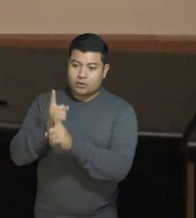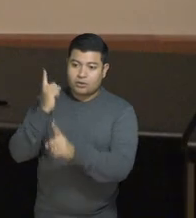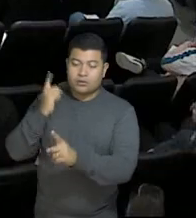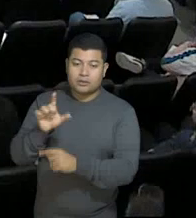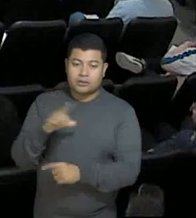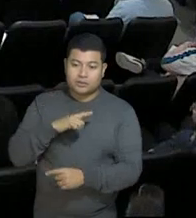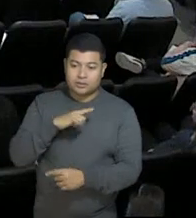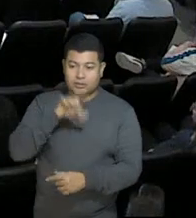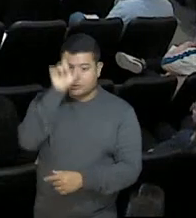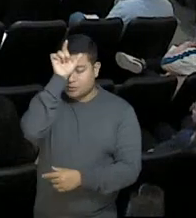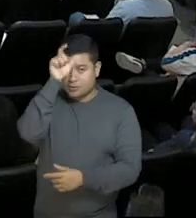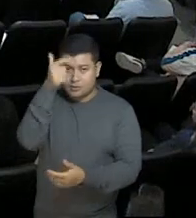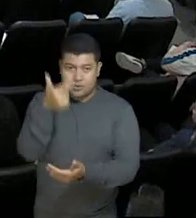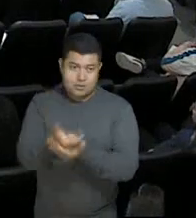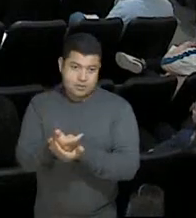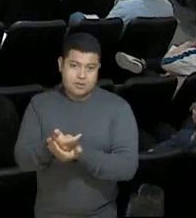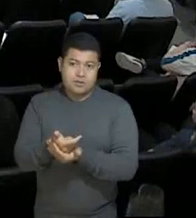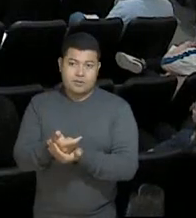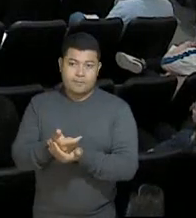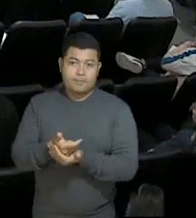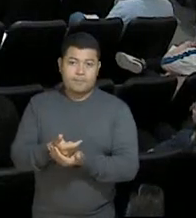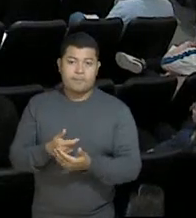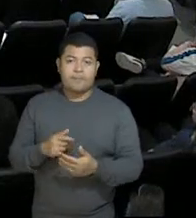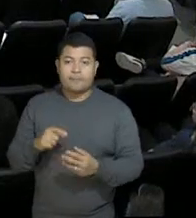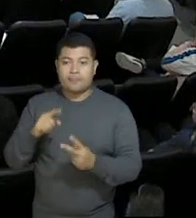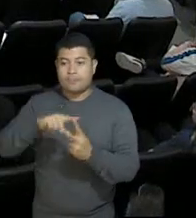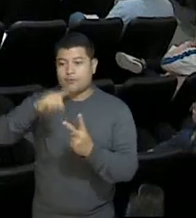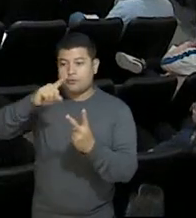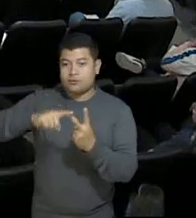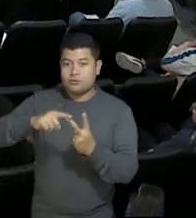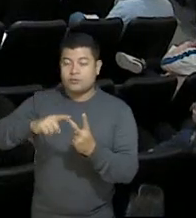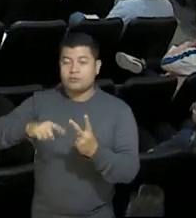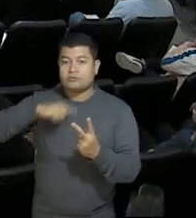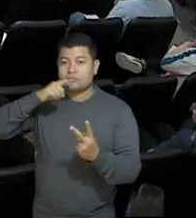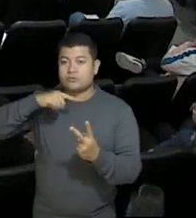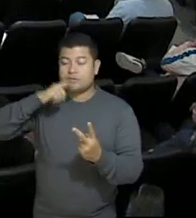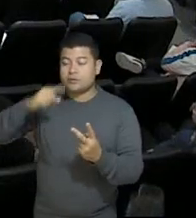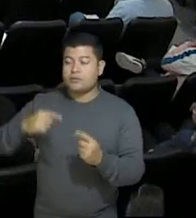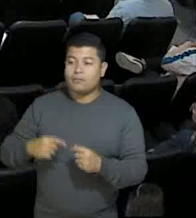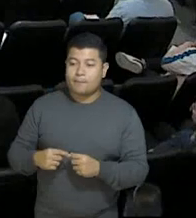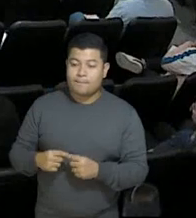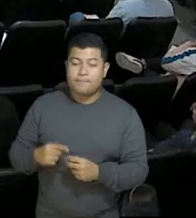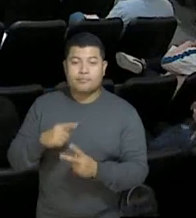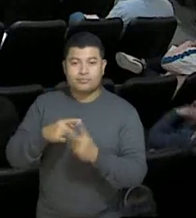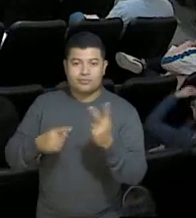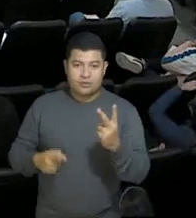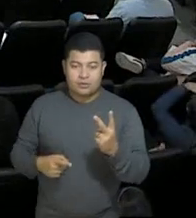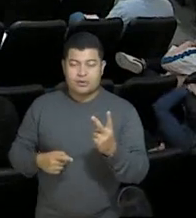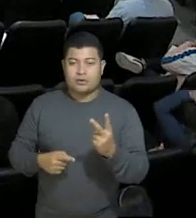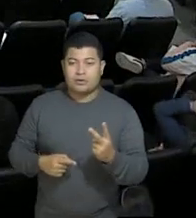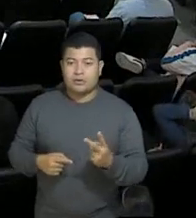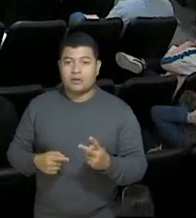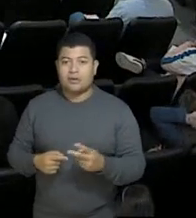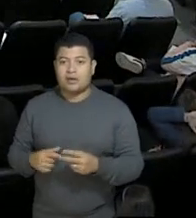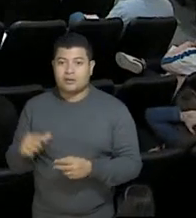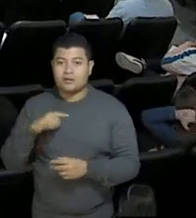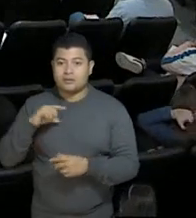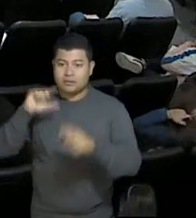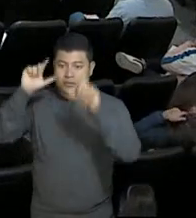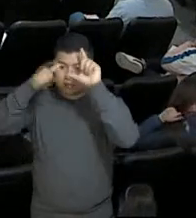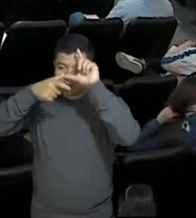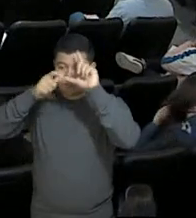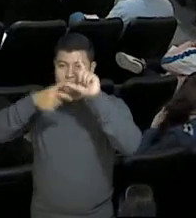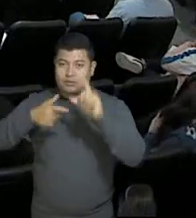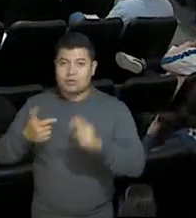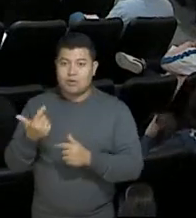dislexia. 11. Duas não foram porque uma tinha um transtorno do neurodesenvolvimento intelectual, né? Tinha uma